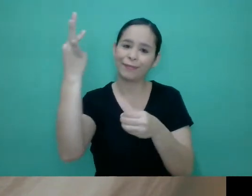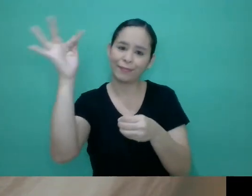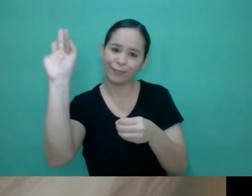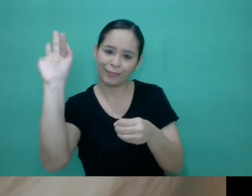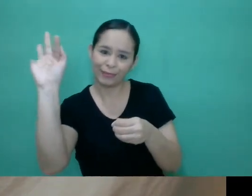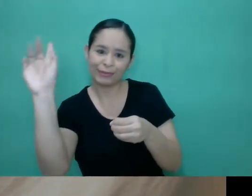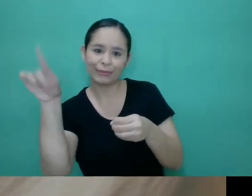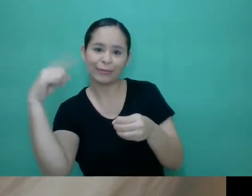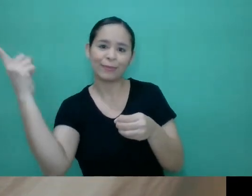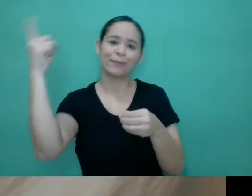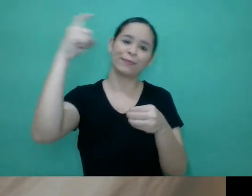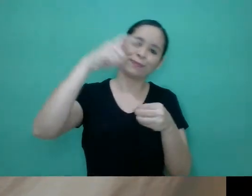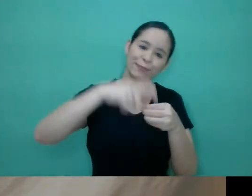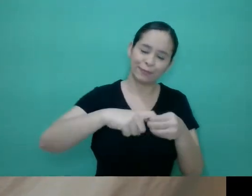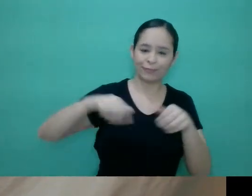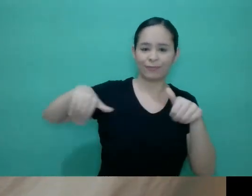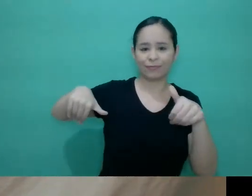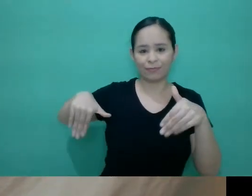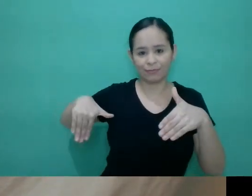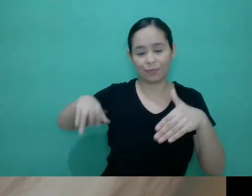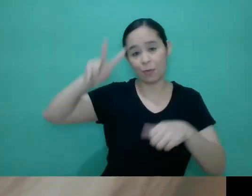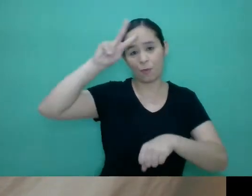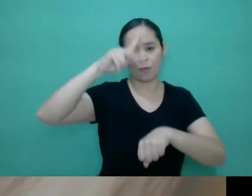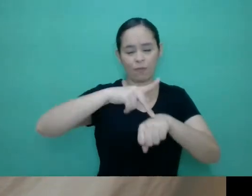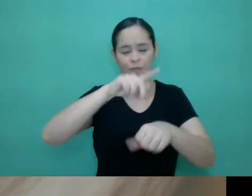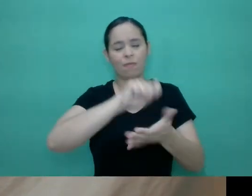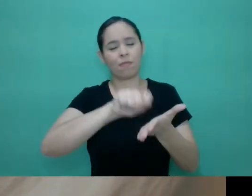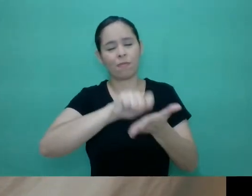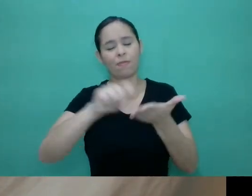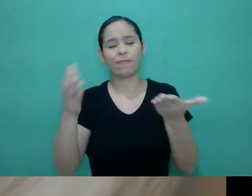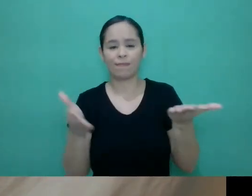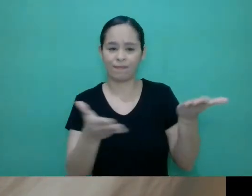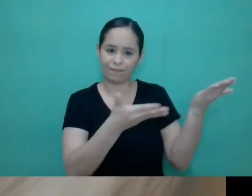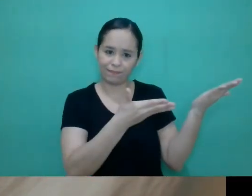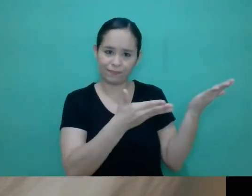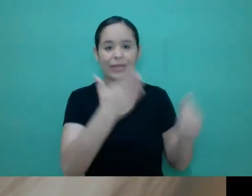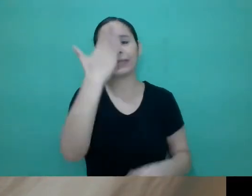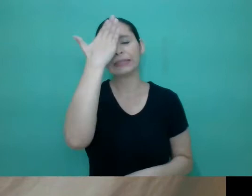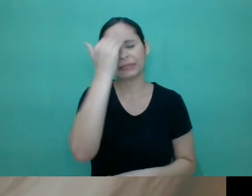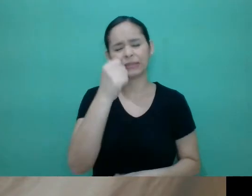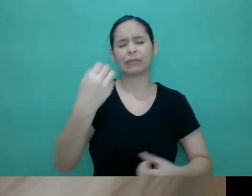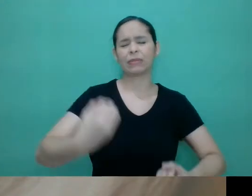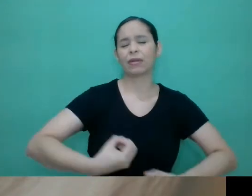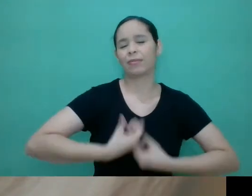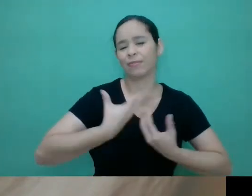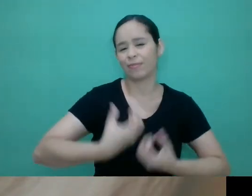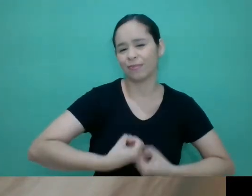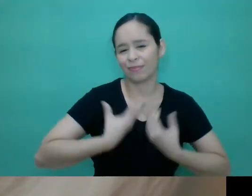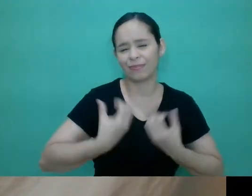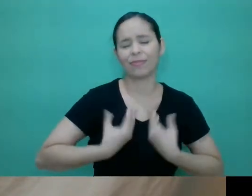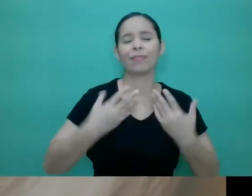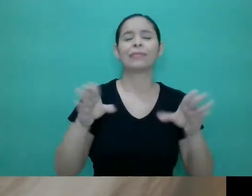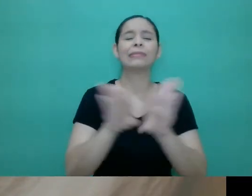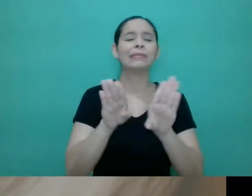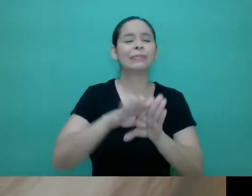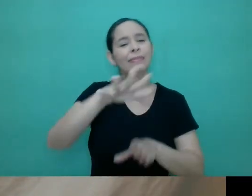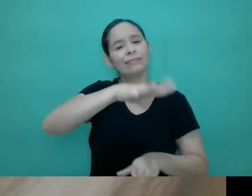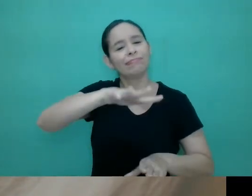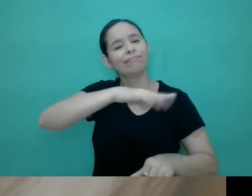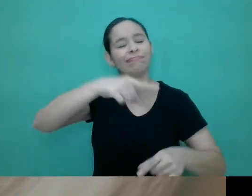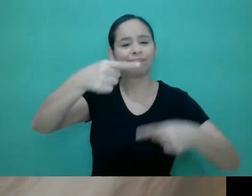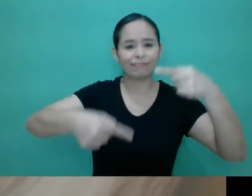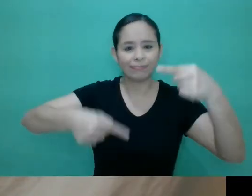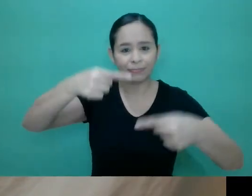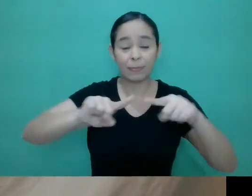em 1938 pelo Léon Gontran Damas, né? A gente sabe que ele é poeta e político, mas